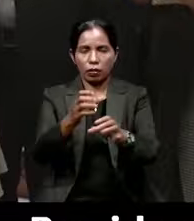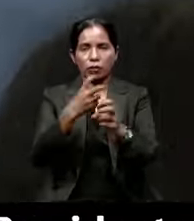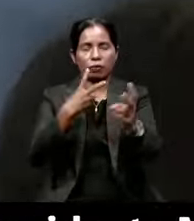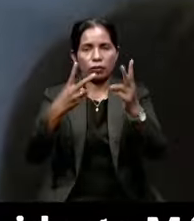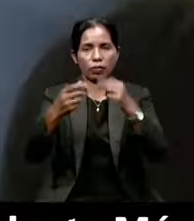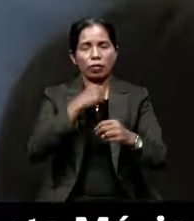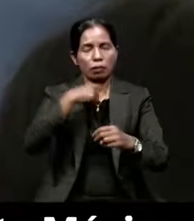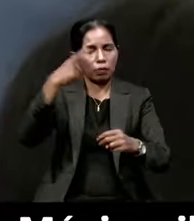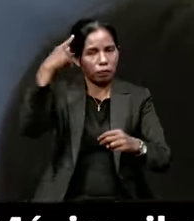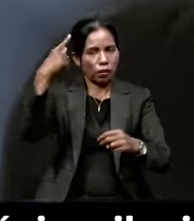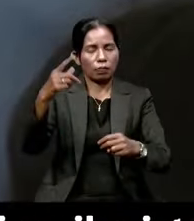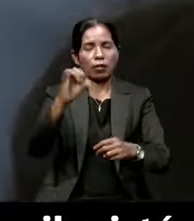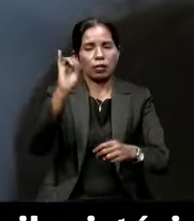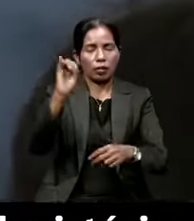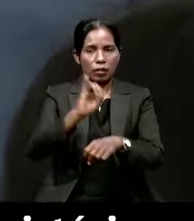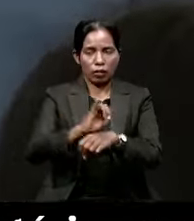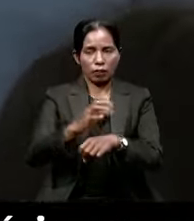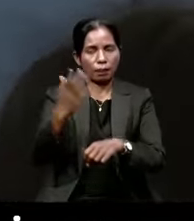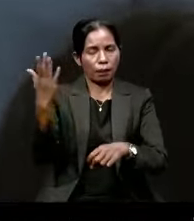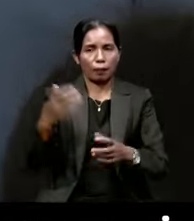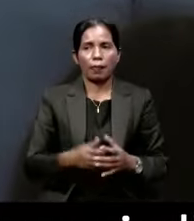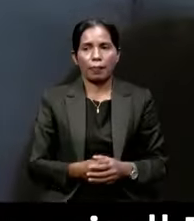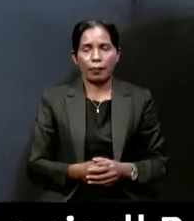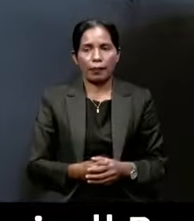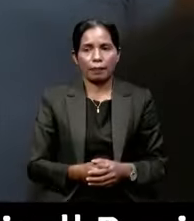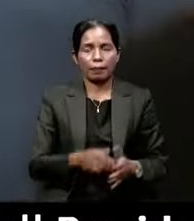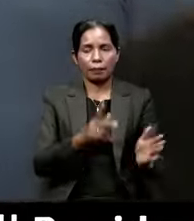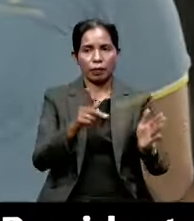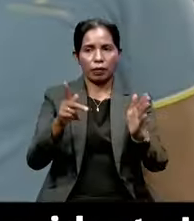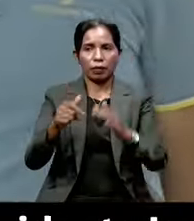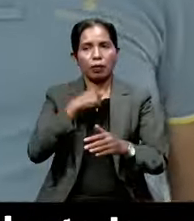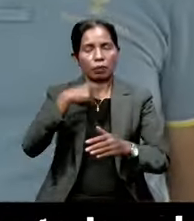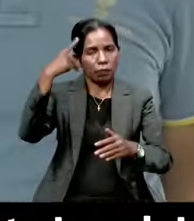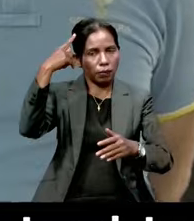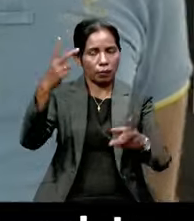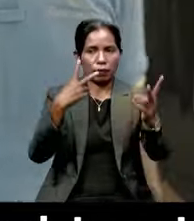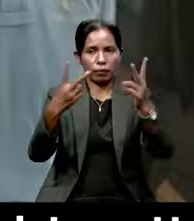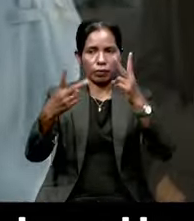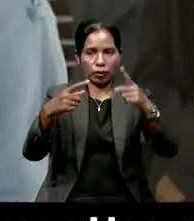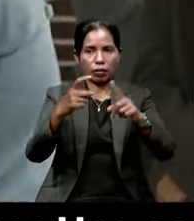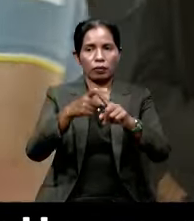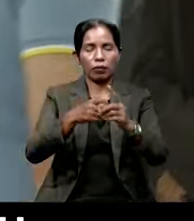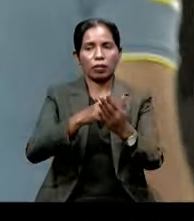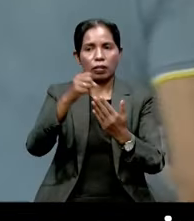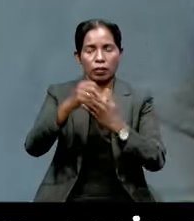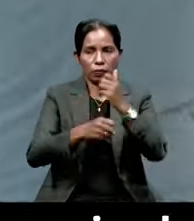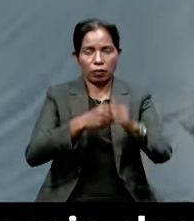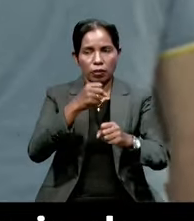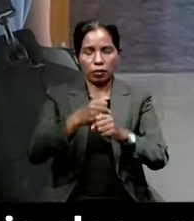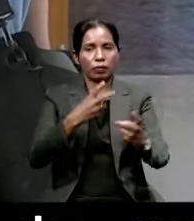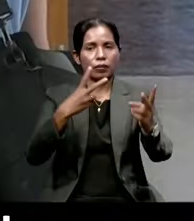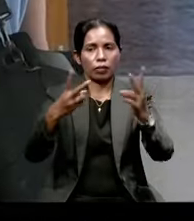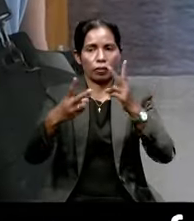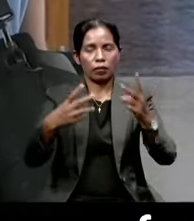Papa Francisco e a Fátima Refere. Ter plano, durante Papa Francisco na visita em Timor-Leste, foi em setembro, tinha né, se visita